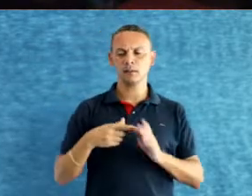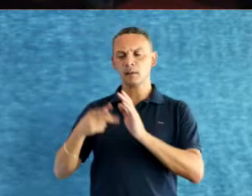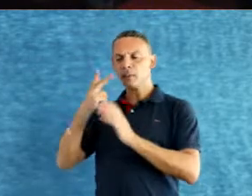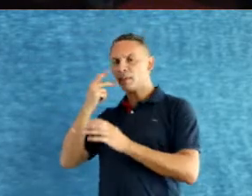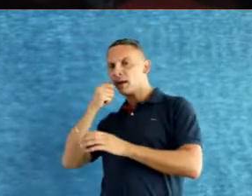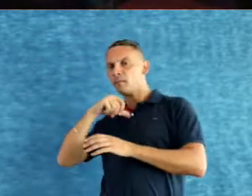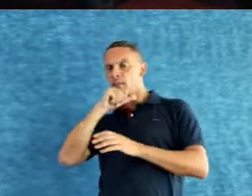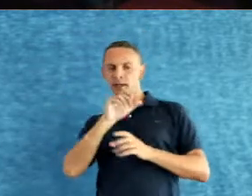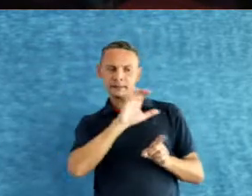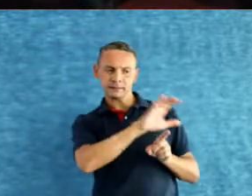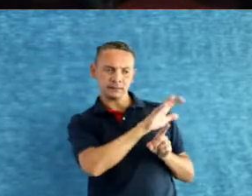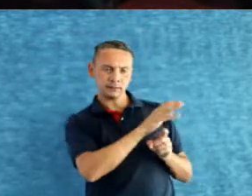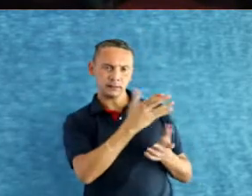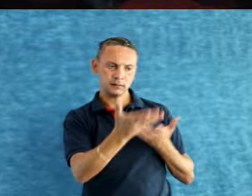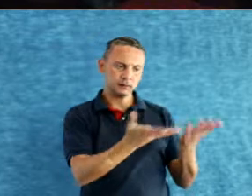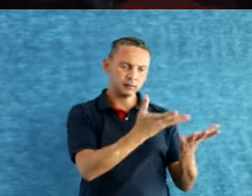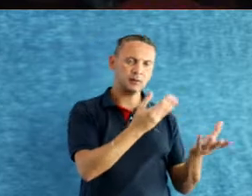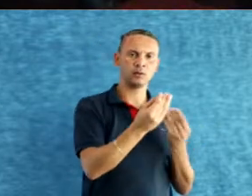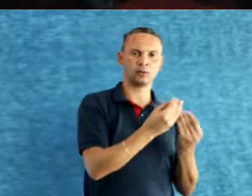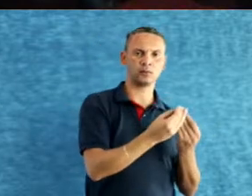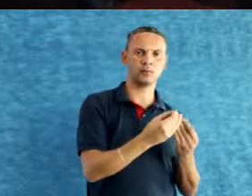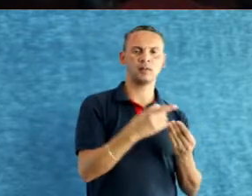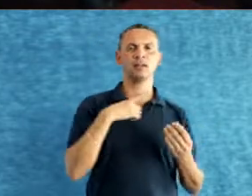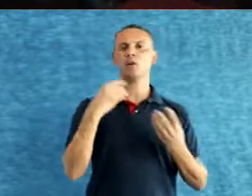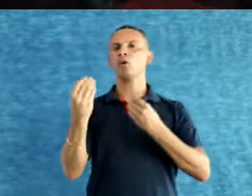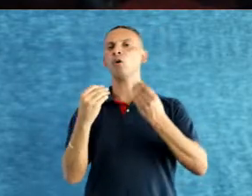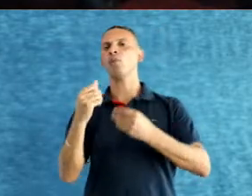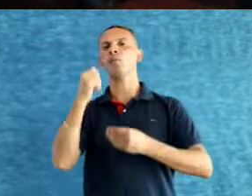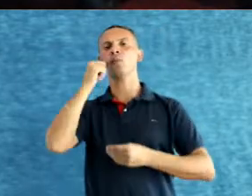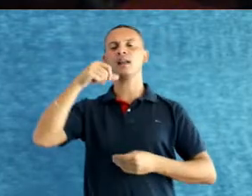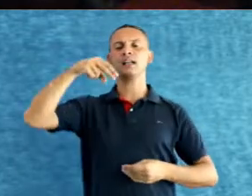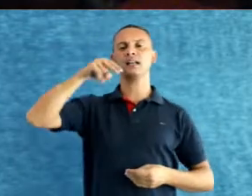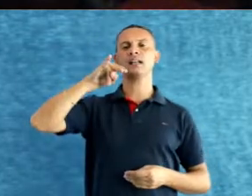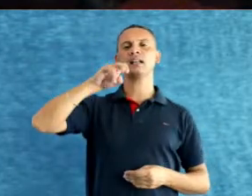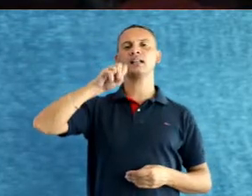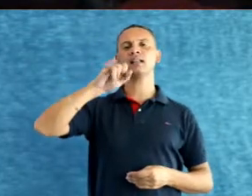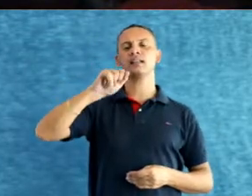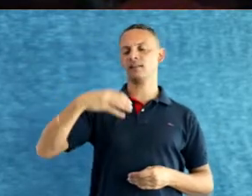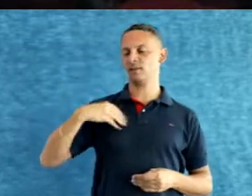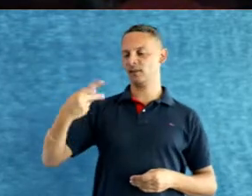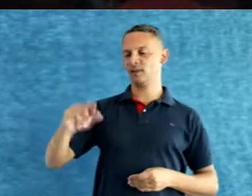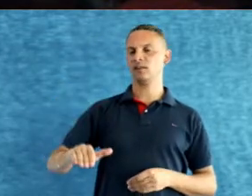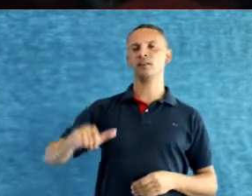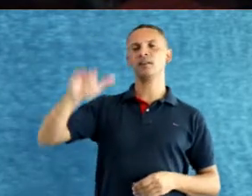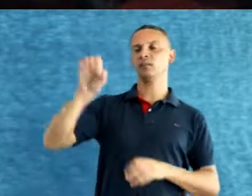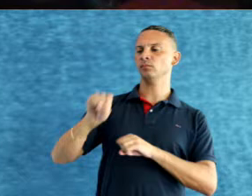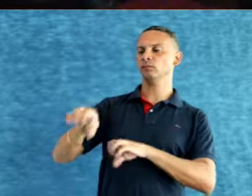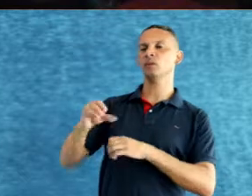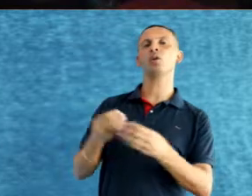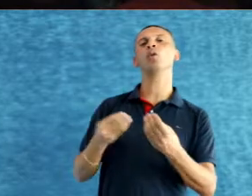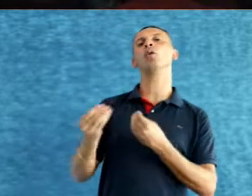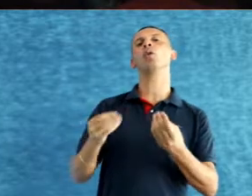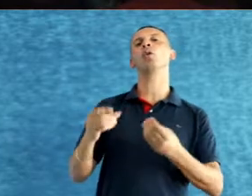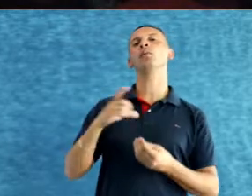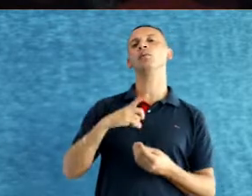coisa os nordestinos querendo se separar de Portugal. Quer dizer, e Portugal era Rio de Janeiro,